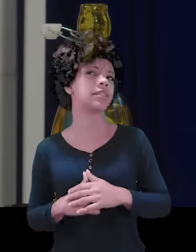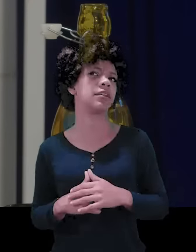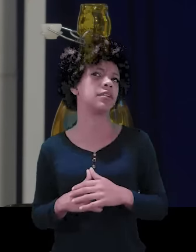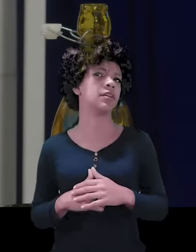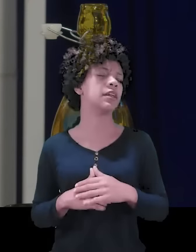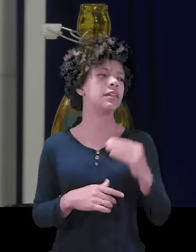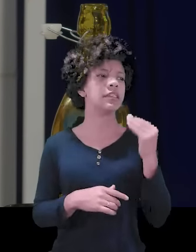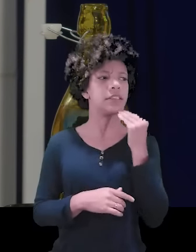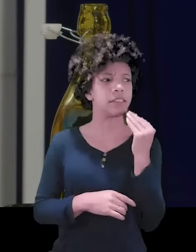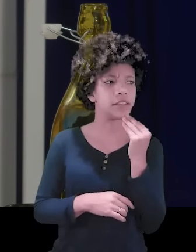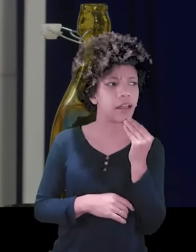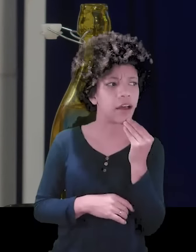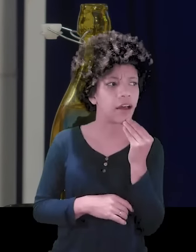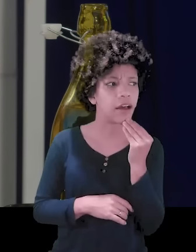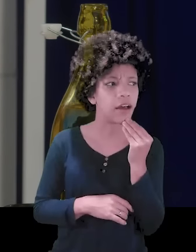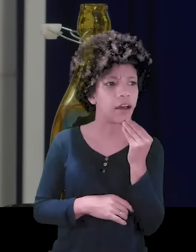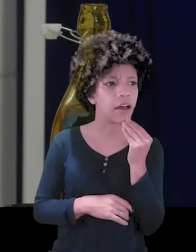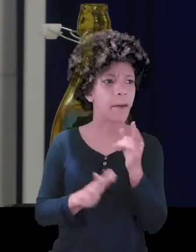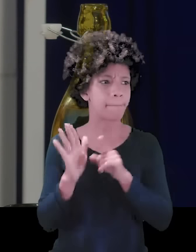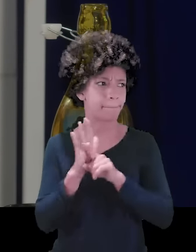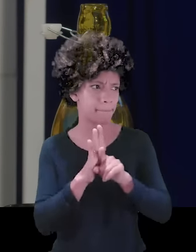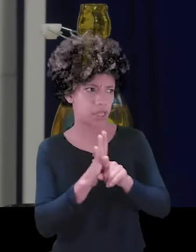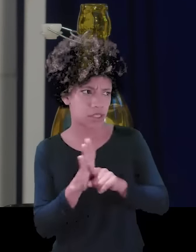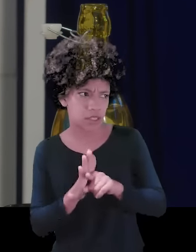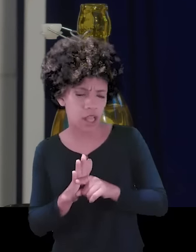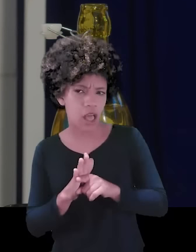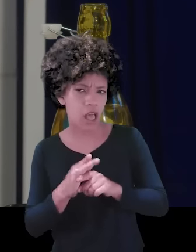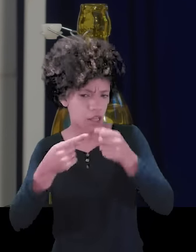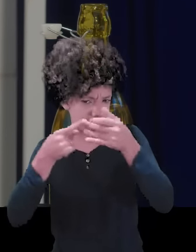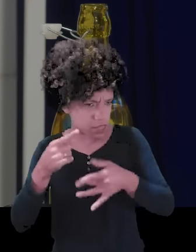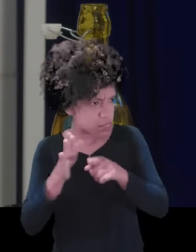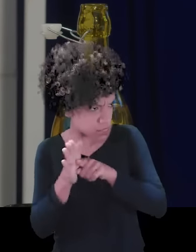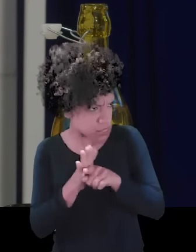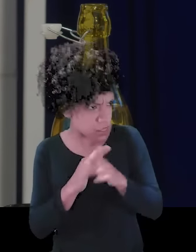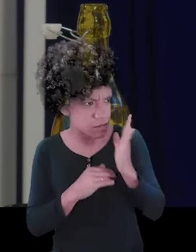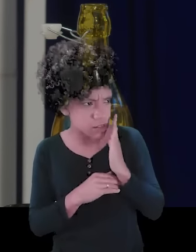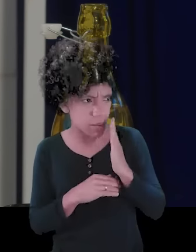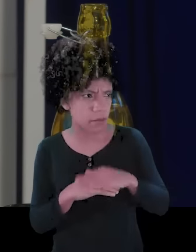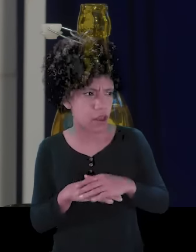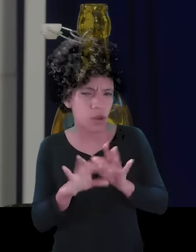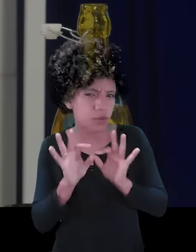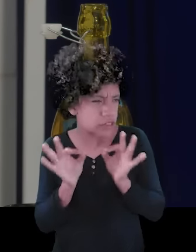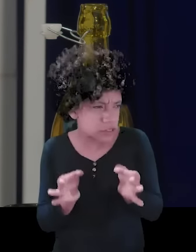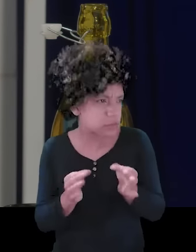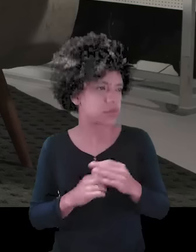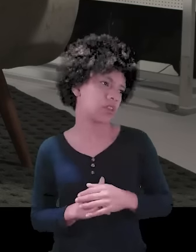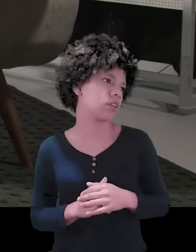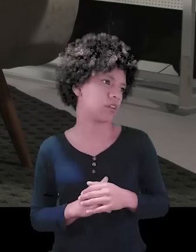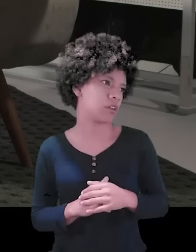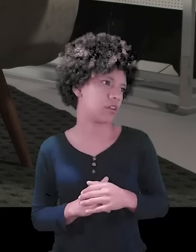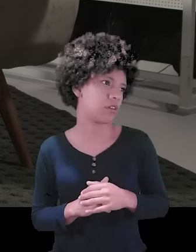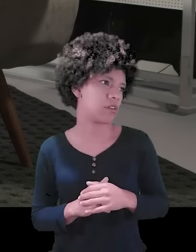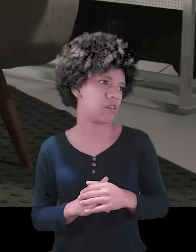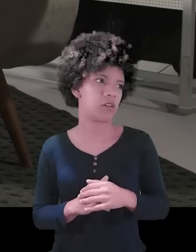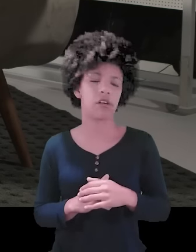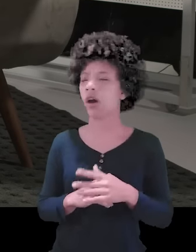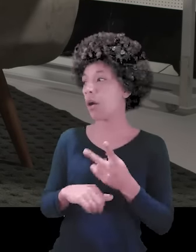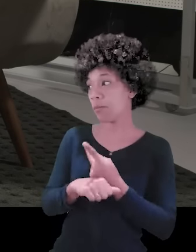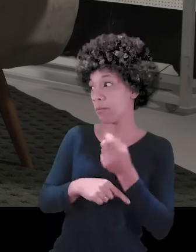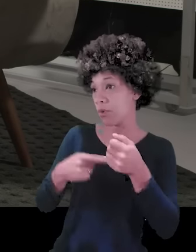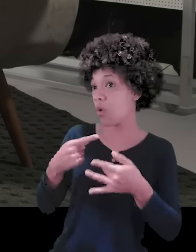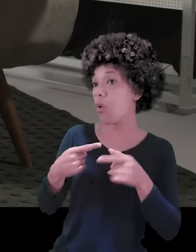é tentar pesquisar dá um Google mesmo sabe no mínimo entendeu do